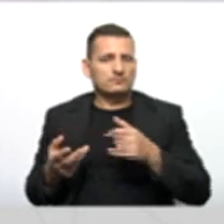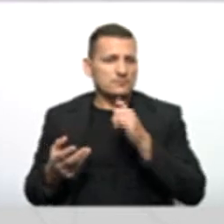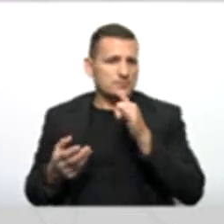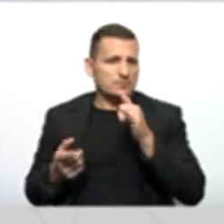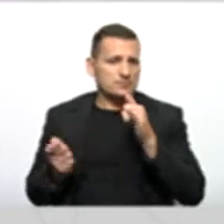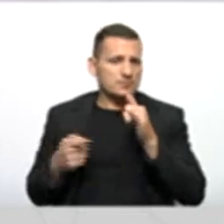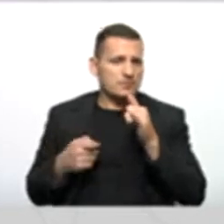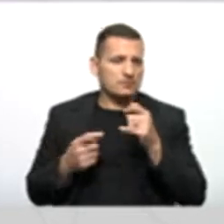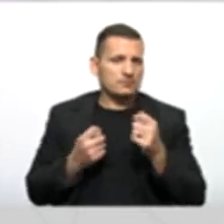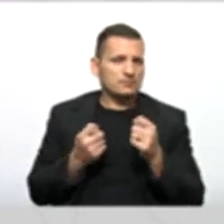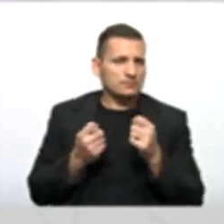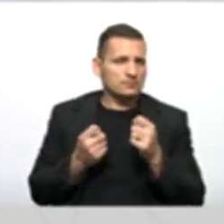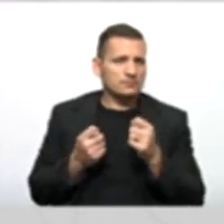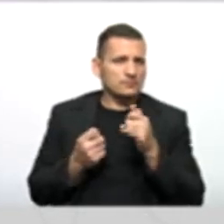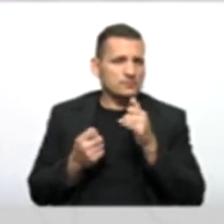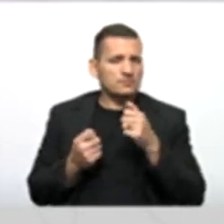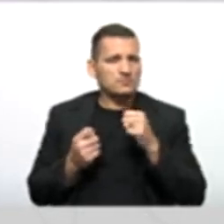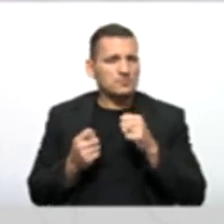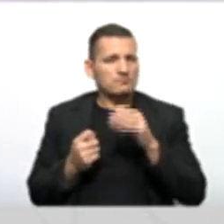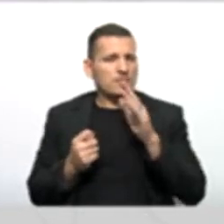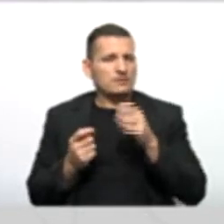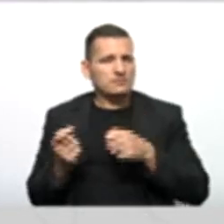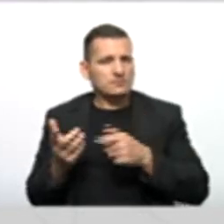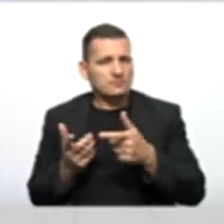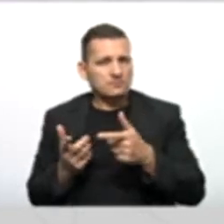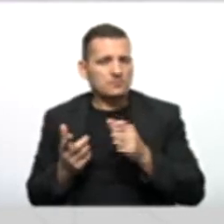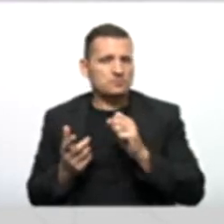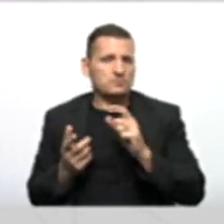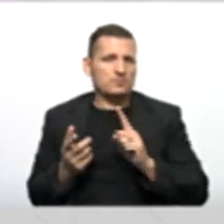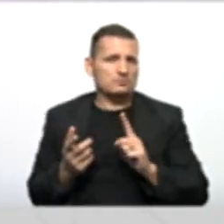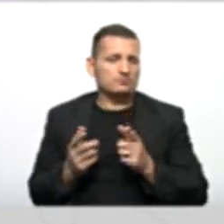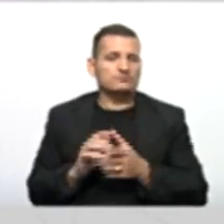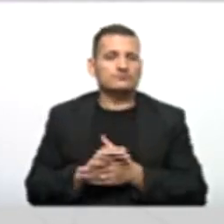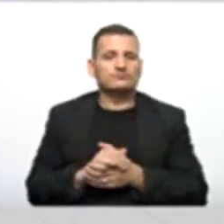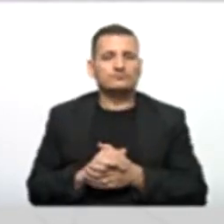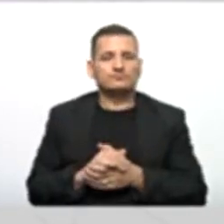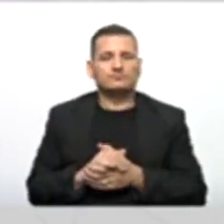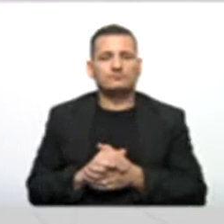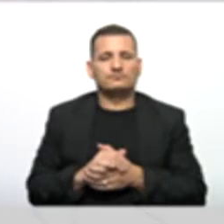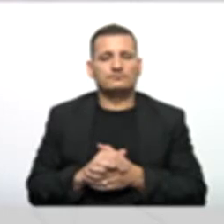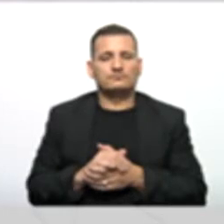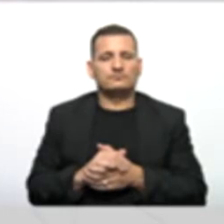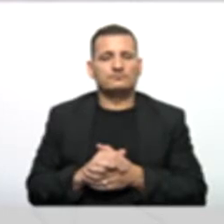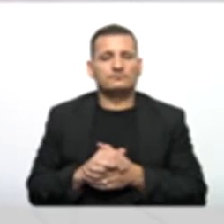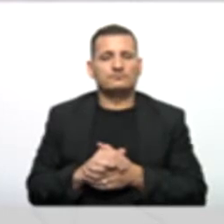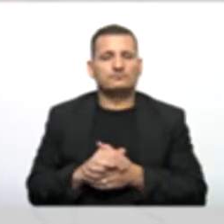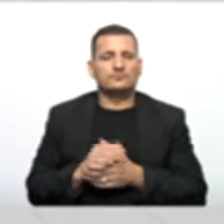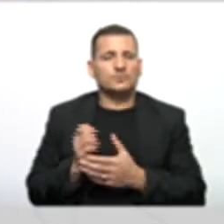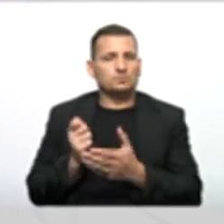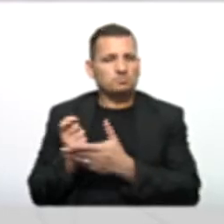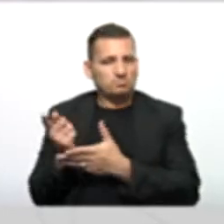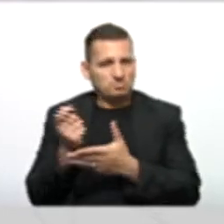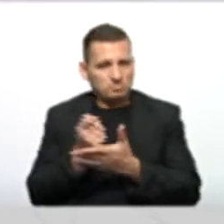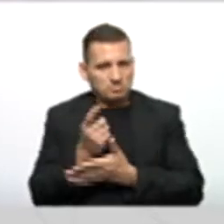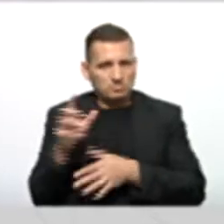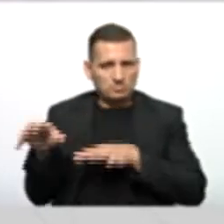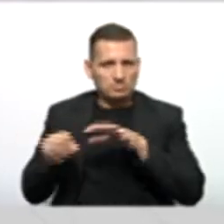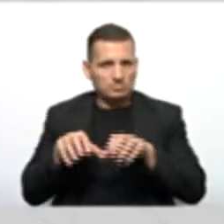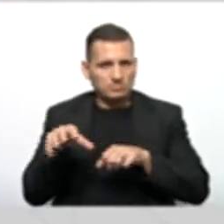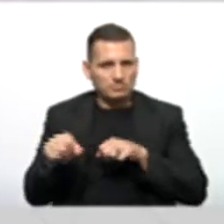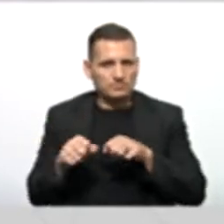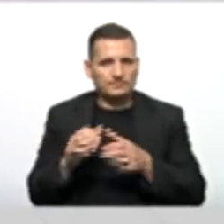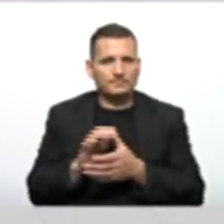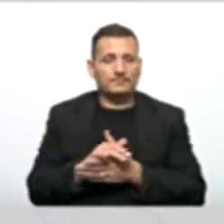se eu posso gastar mais, se eu não posso gastar aquilo que foi planejado. As aquisições necessárias, os recursos,